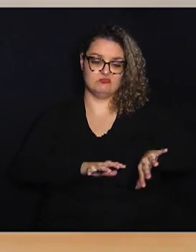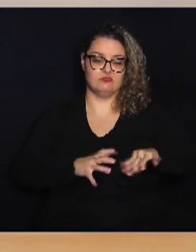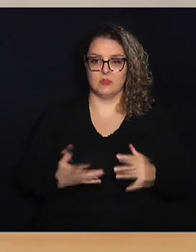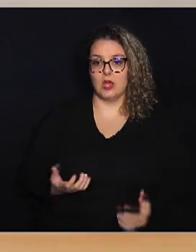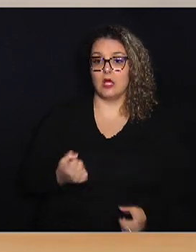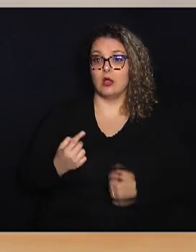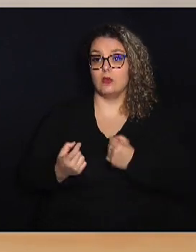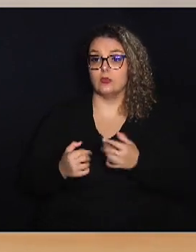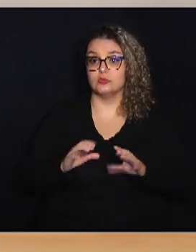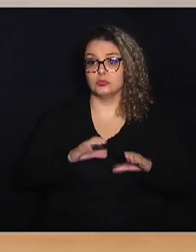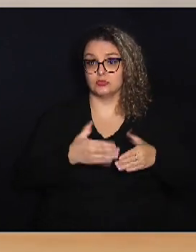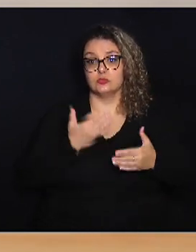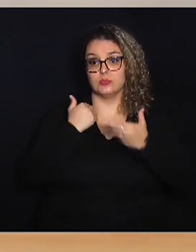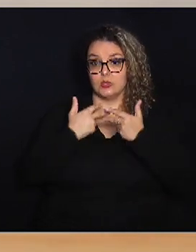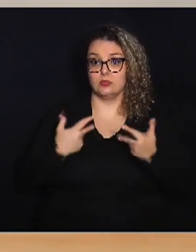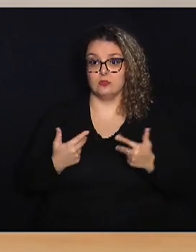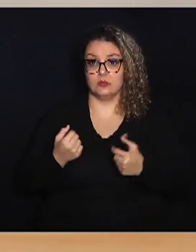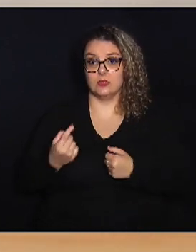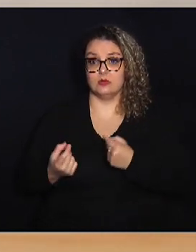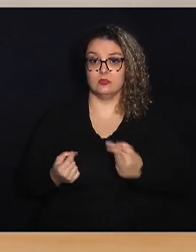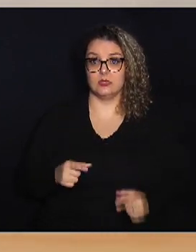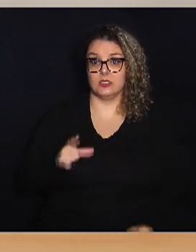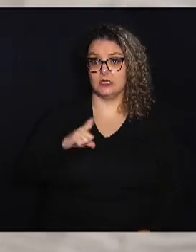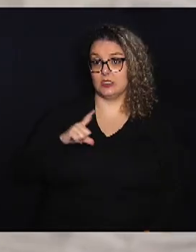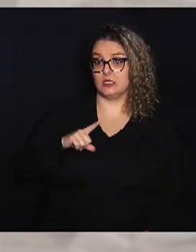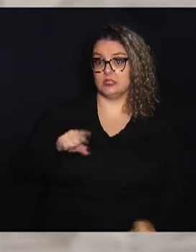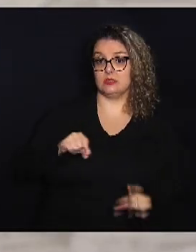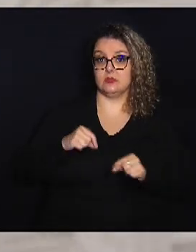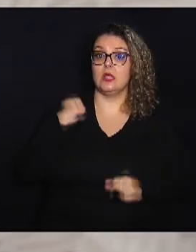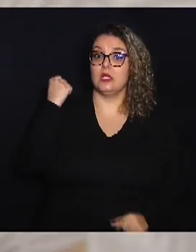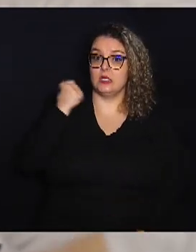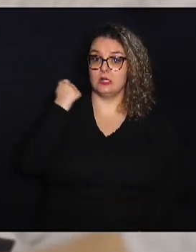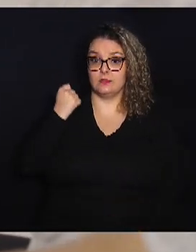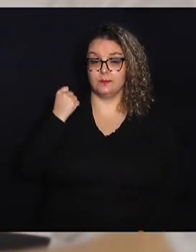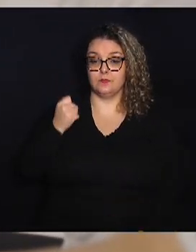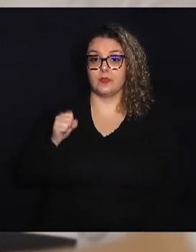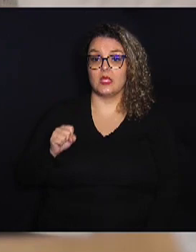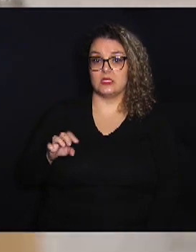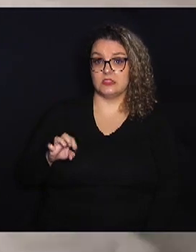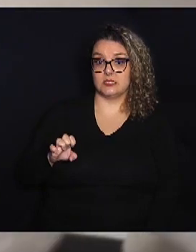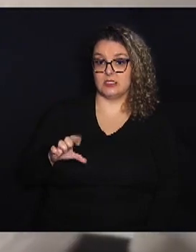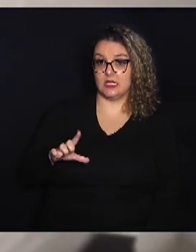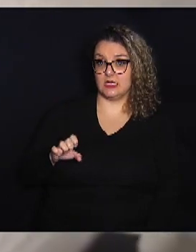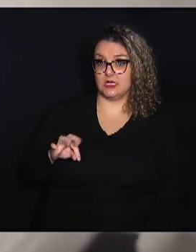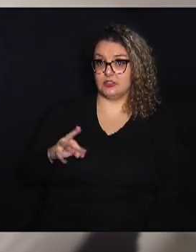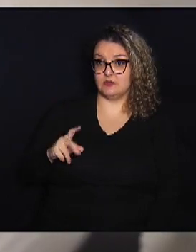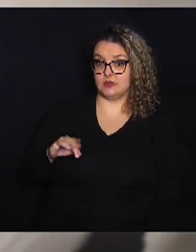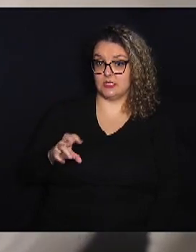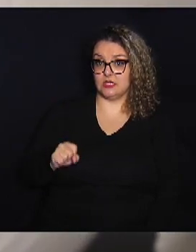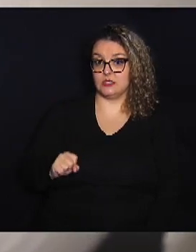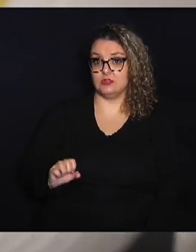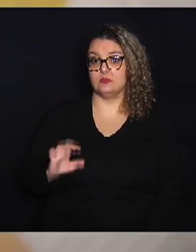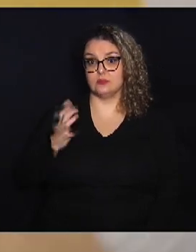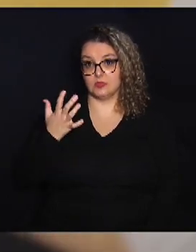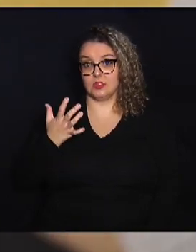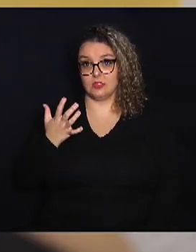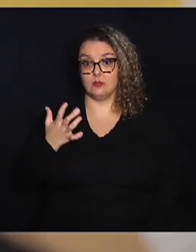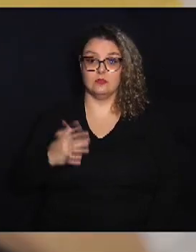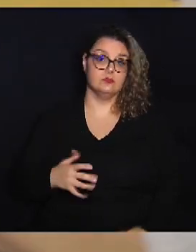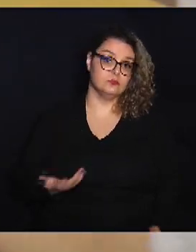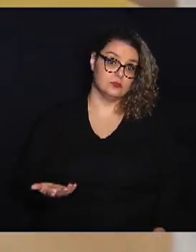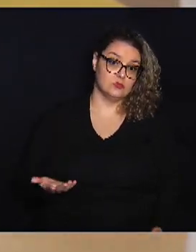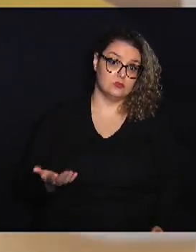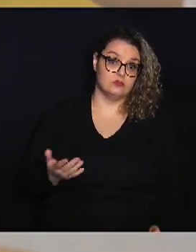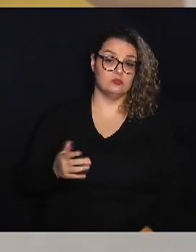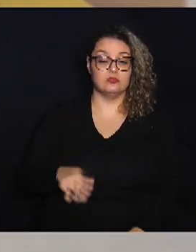de alimentos e outras que realmente têm uma seletividade severa. A seletividade pode ocorrer em decorrência de uma alergia, mas não se